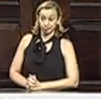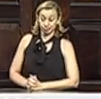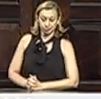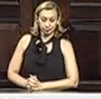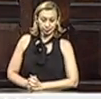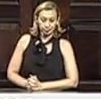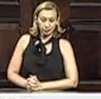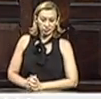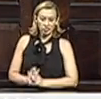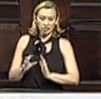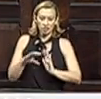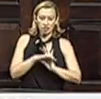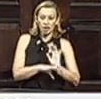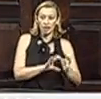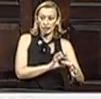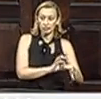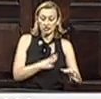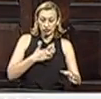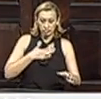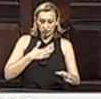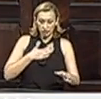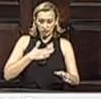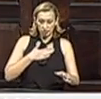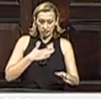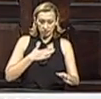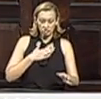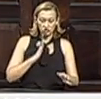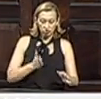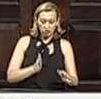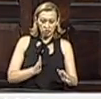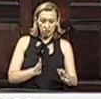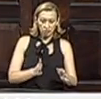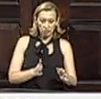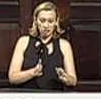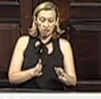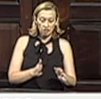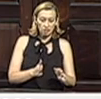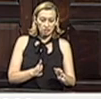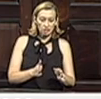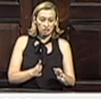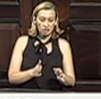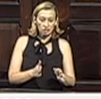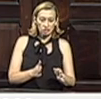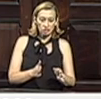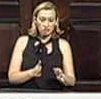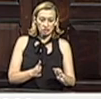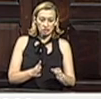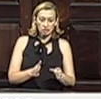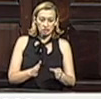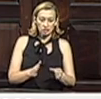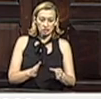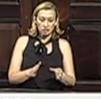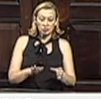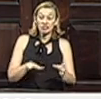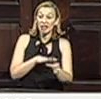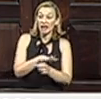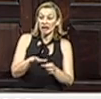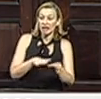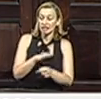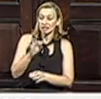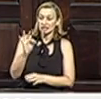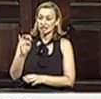Na minha emenda não trata disso, só trata... 94 a emenda? Só trata dos regidos... pelo